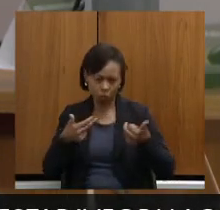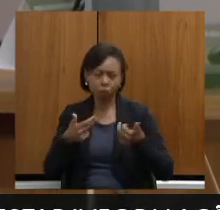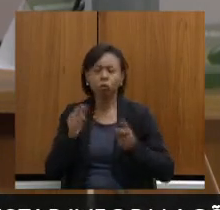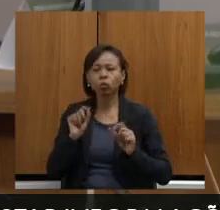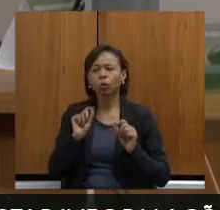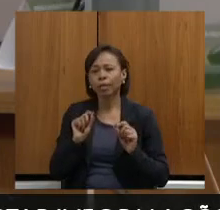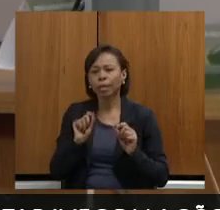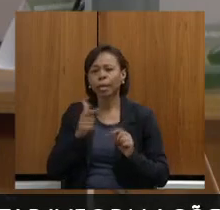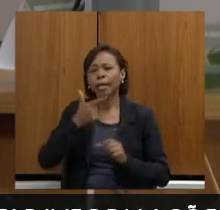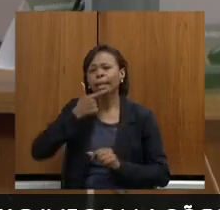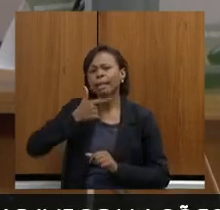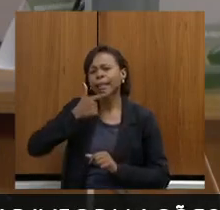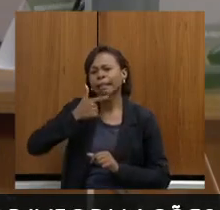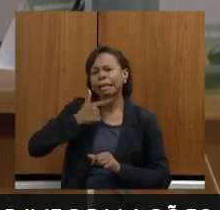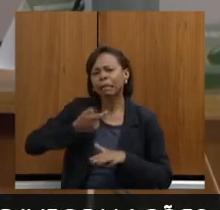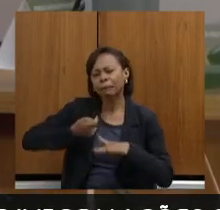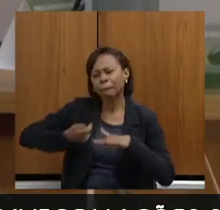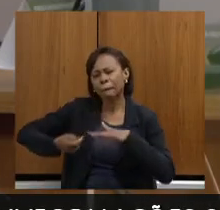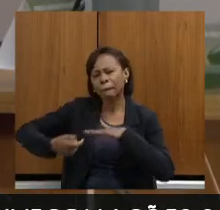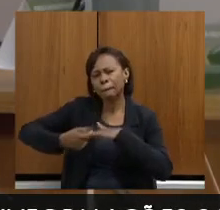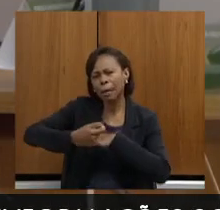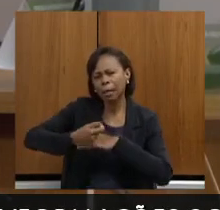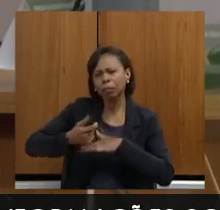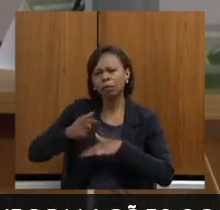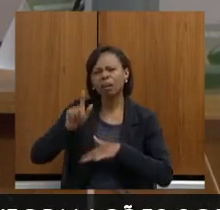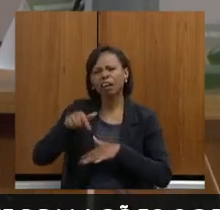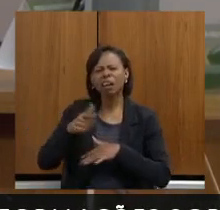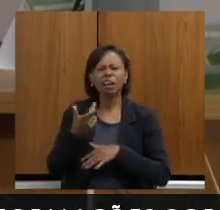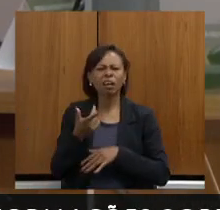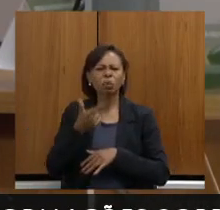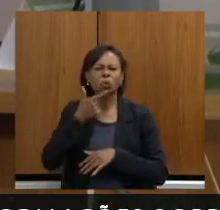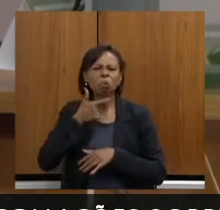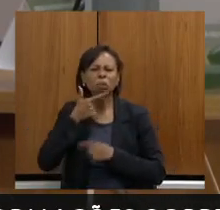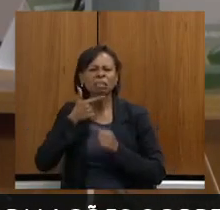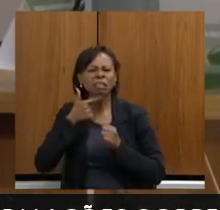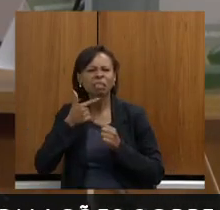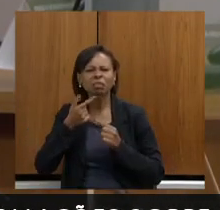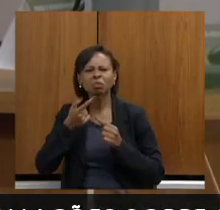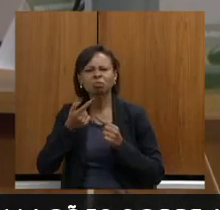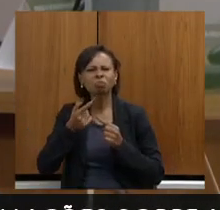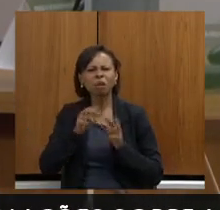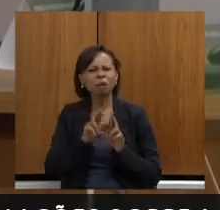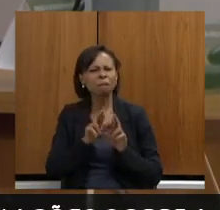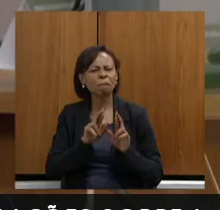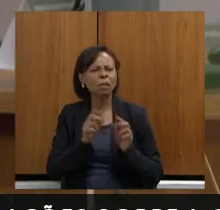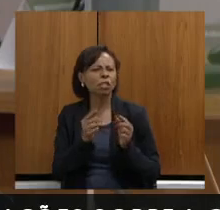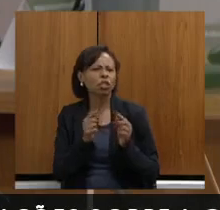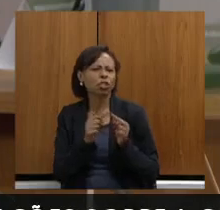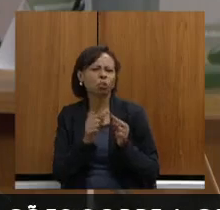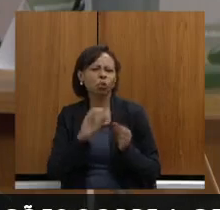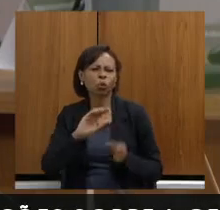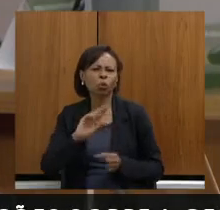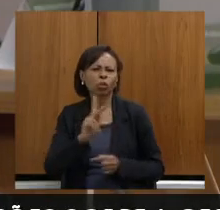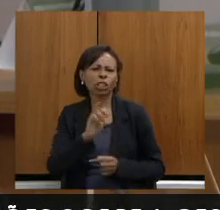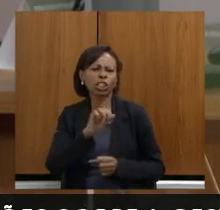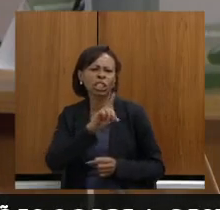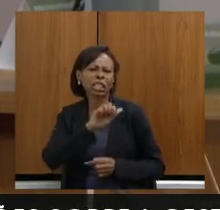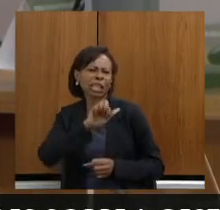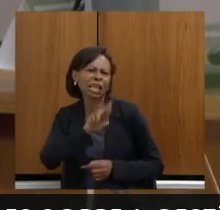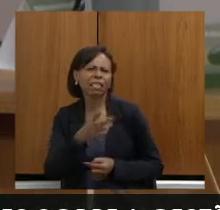o projeto do queijo fake aqueles análogos do leite é tipo cheddar